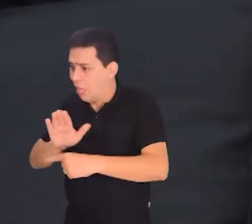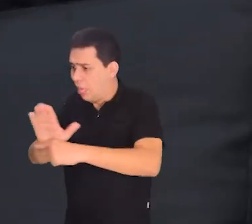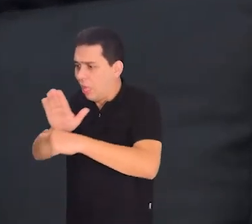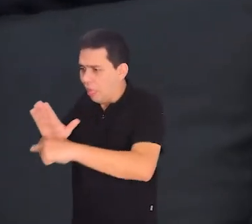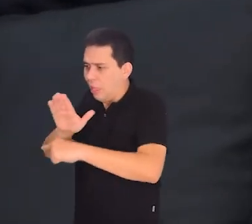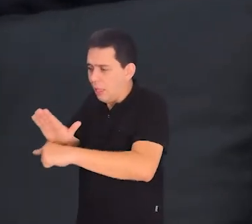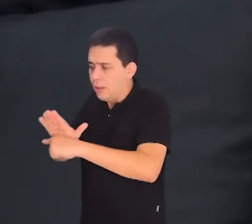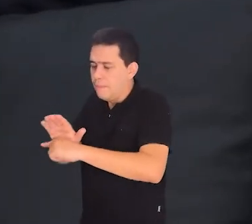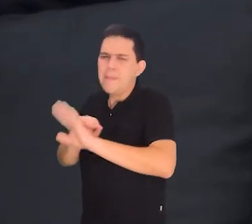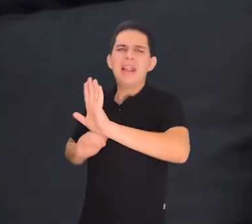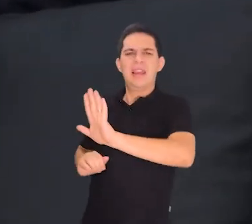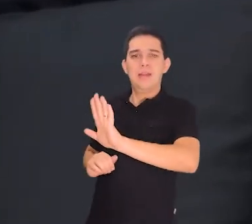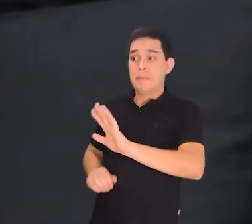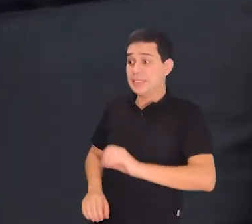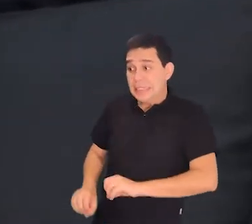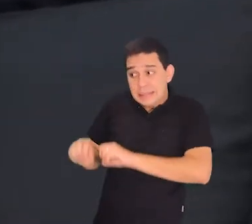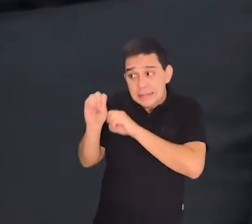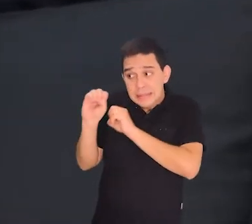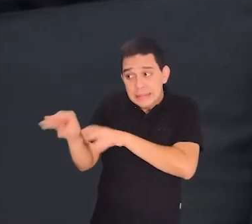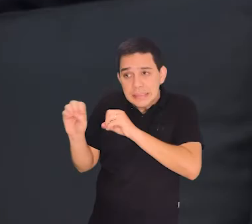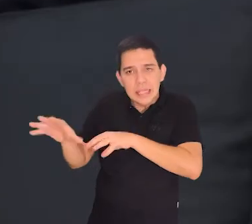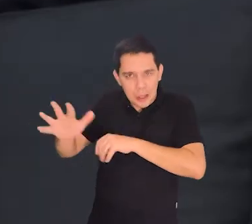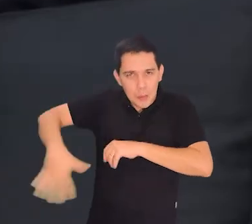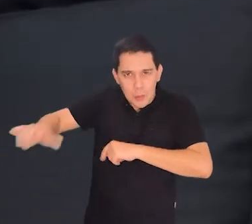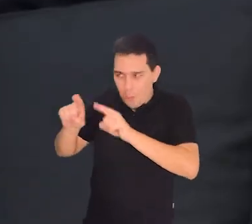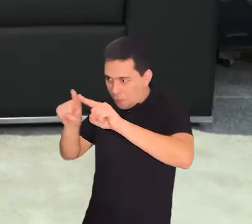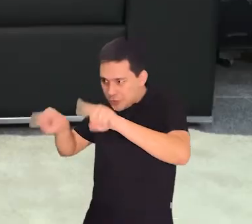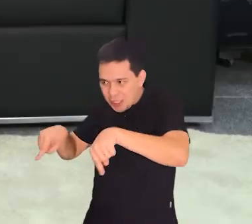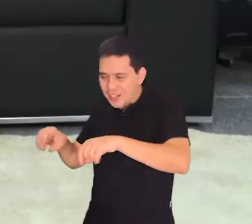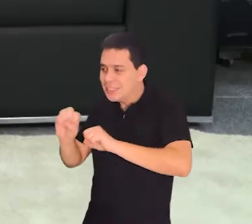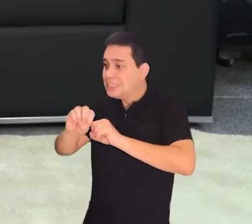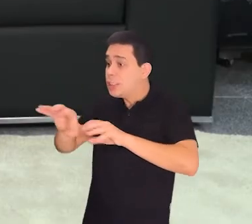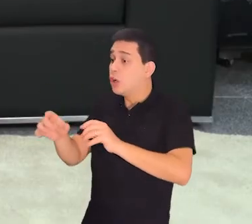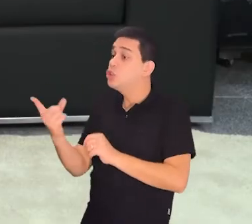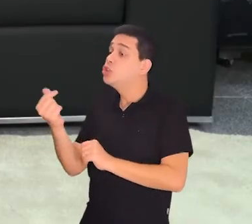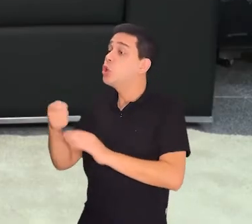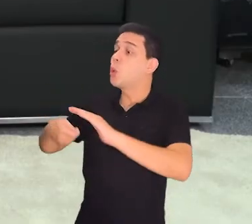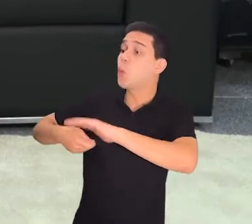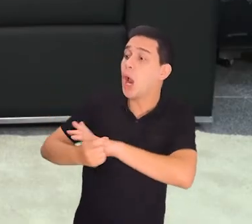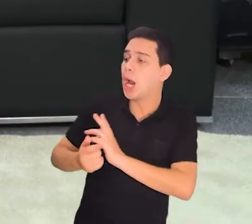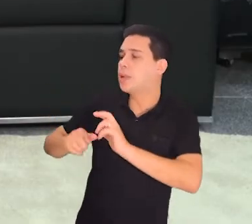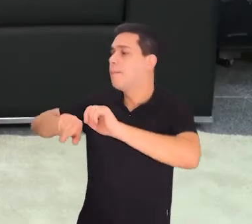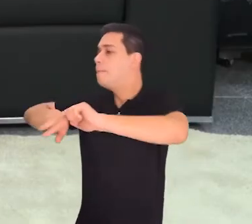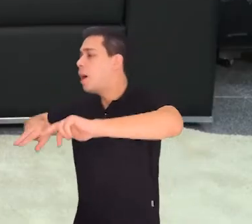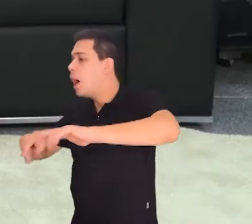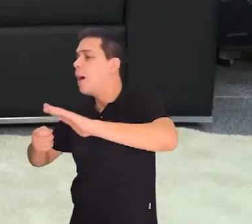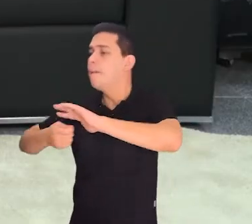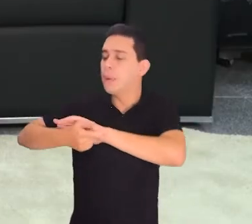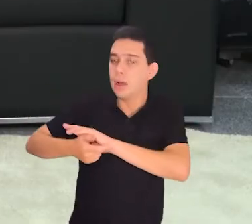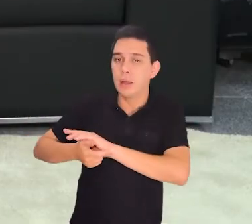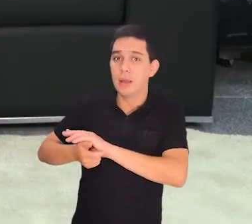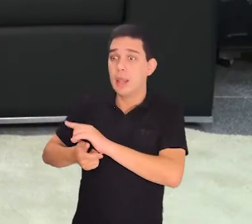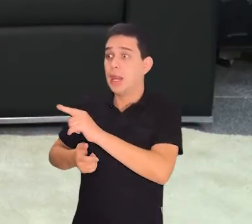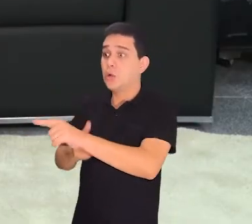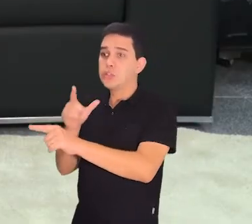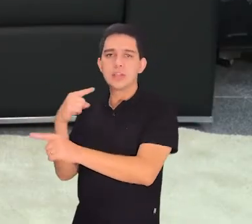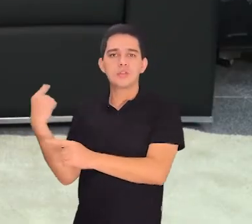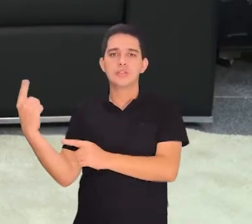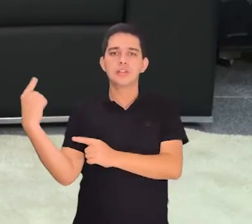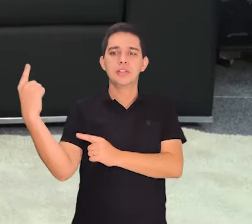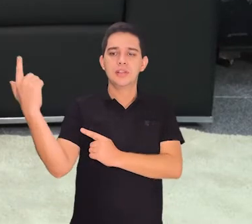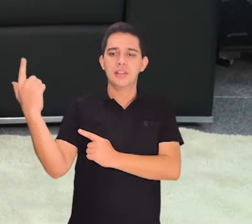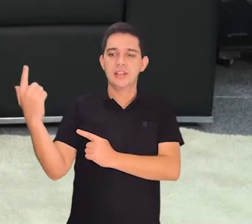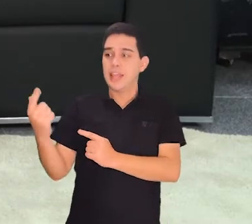você ensina a pessoa a gerir o próprio dinheiro, ela se torna independente. Ela pode até continuar ganhando os benefícios, mas ela consegue